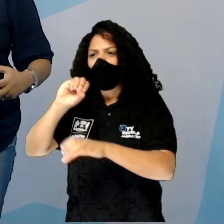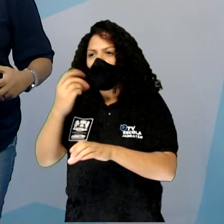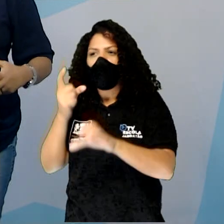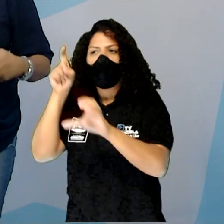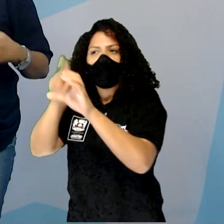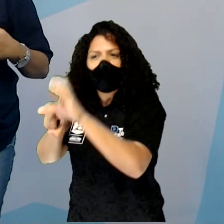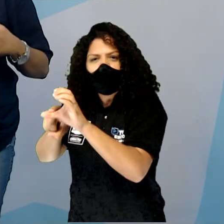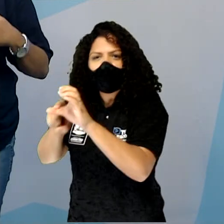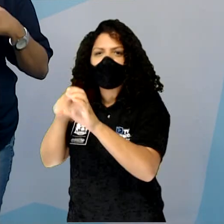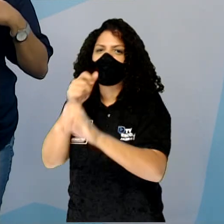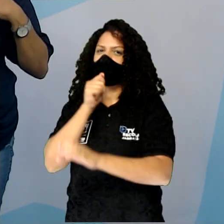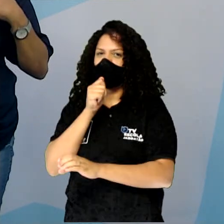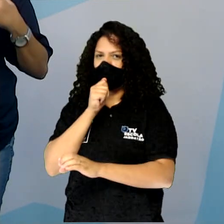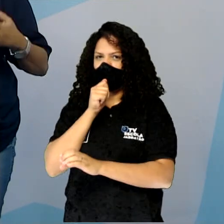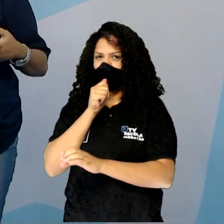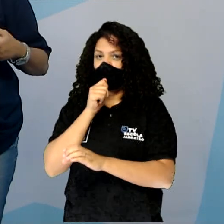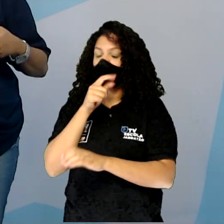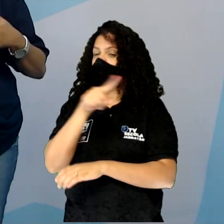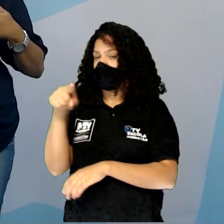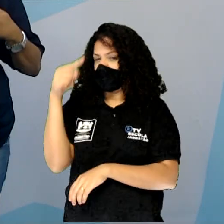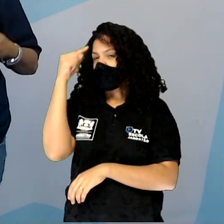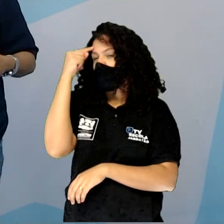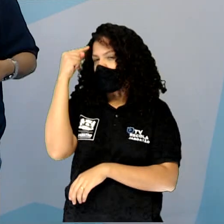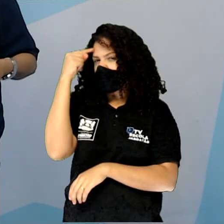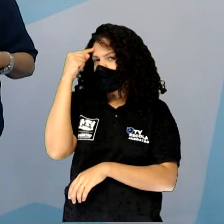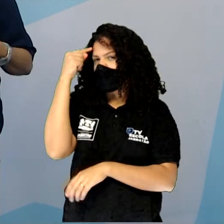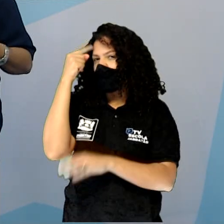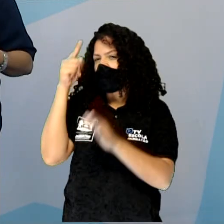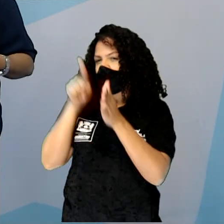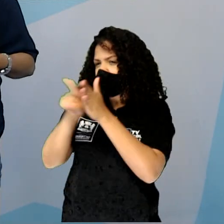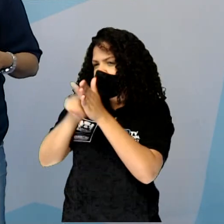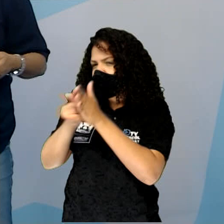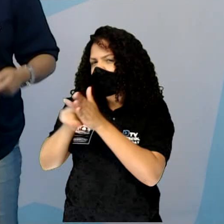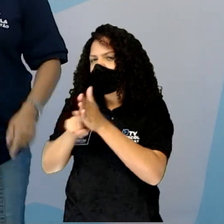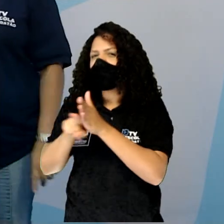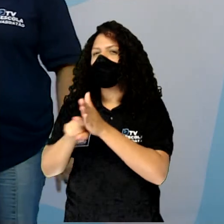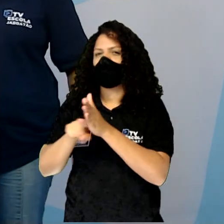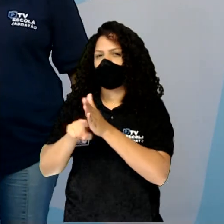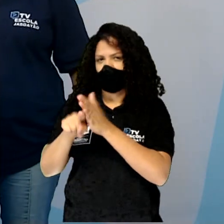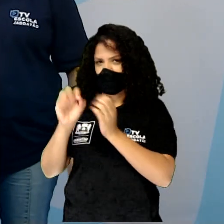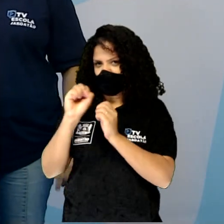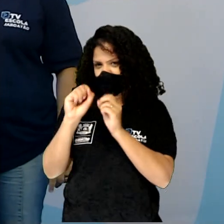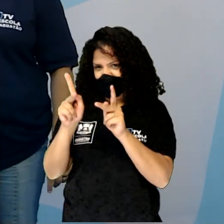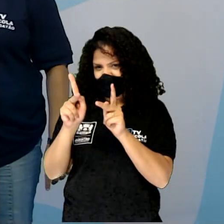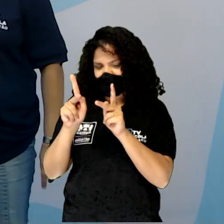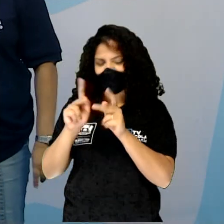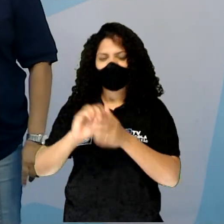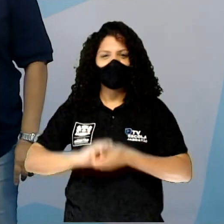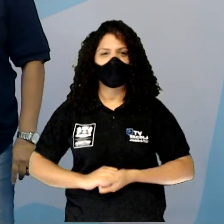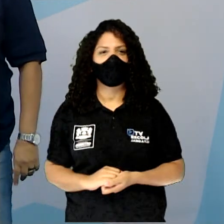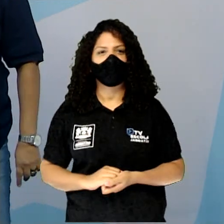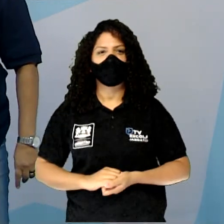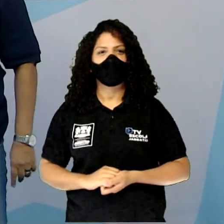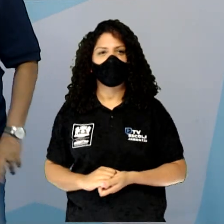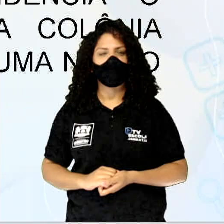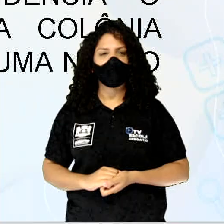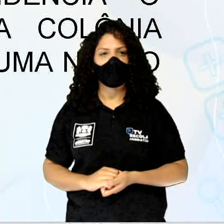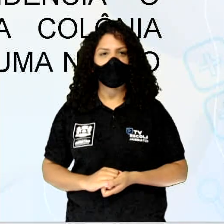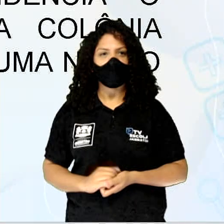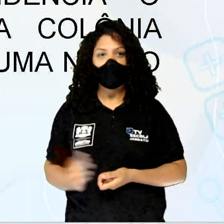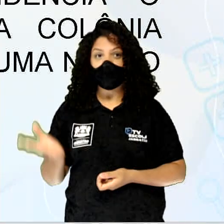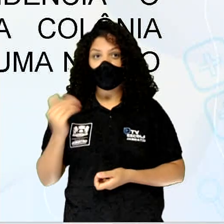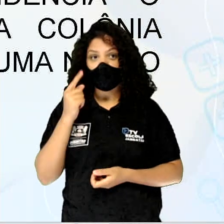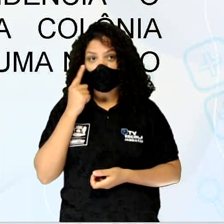Né? Isso aí é algo para vocês pensarem, pesquisarem, questionarem, tá certo? Vamos lá?